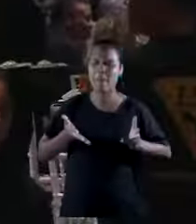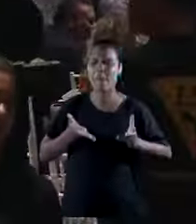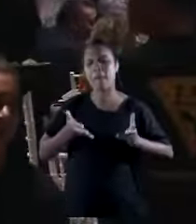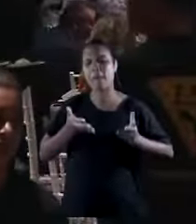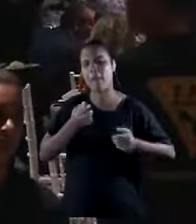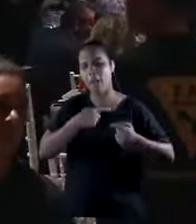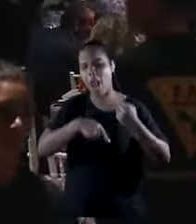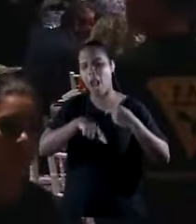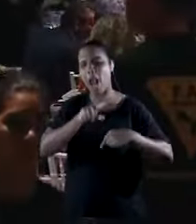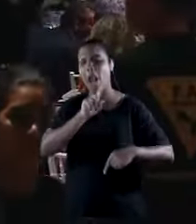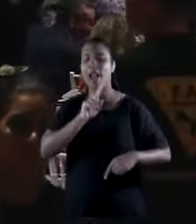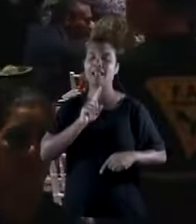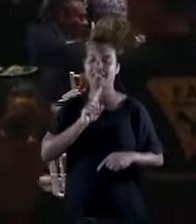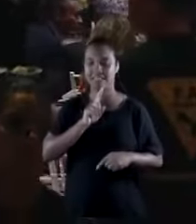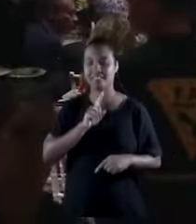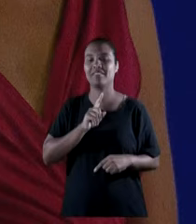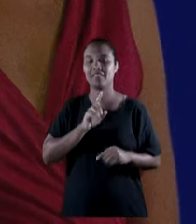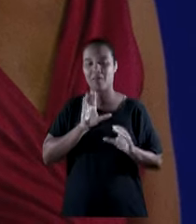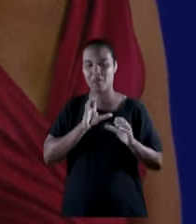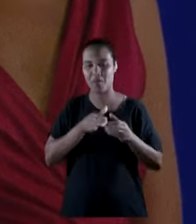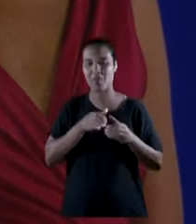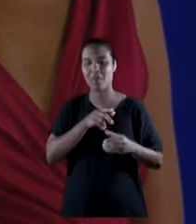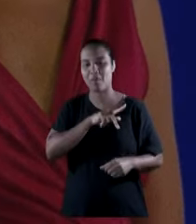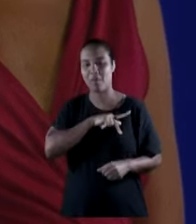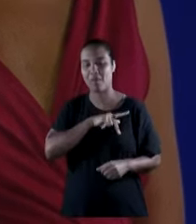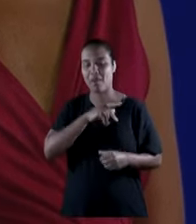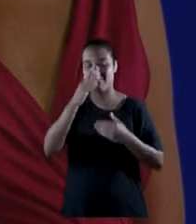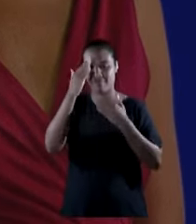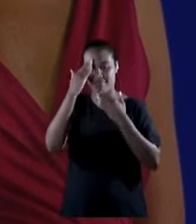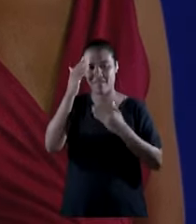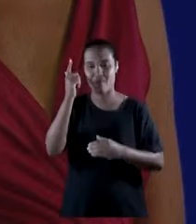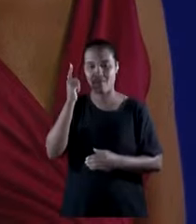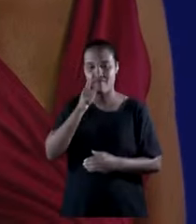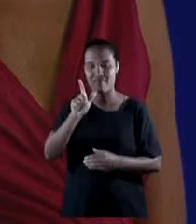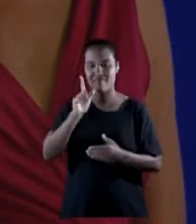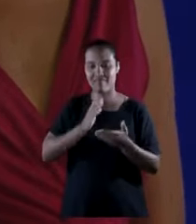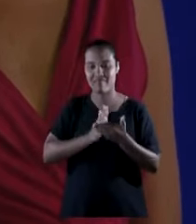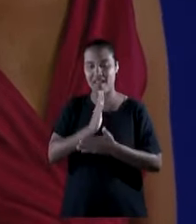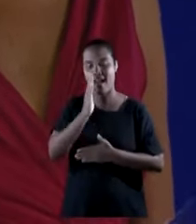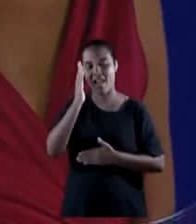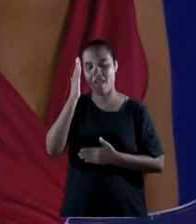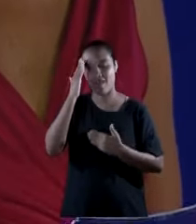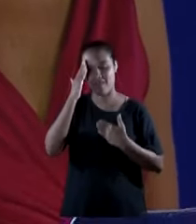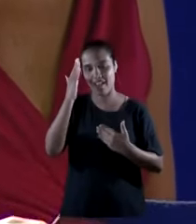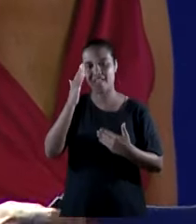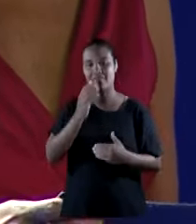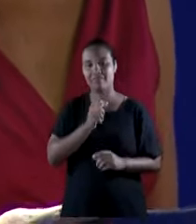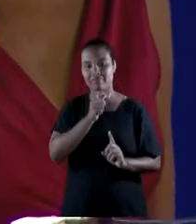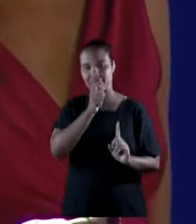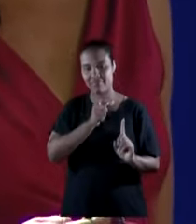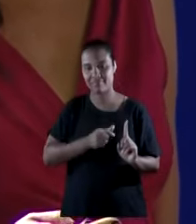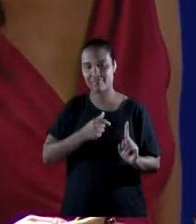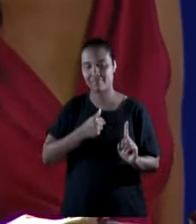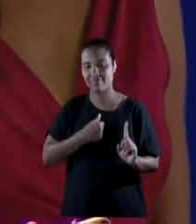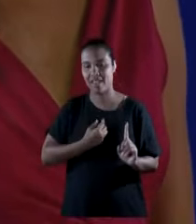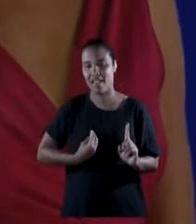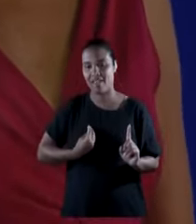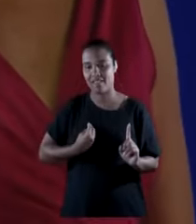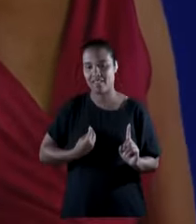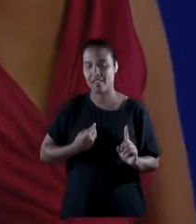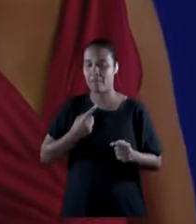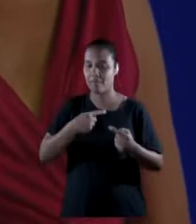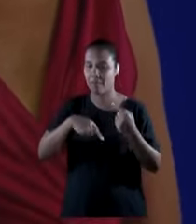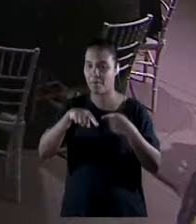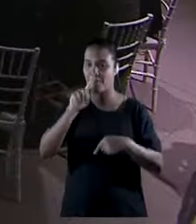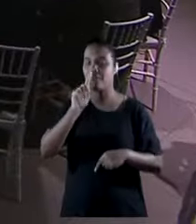isso que eu consegui. E eu fico muito grato com a minha pessoa, com a pessoa que eu estou me tornando. E